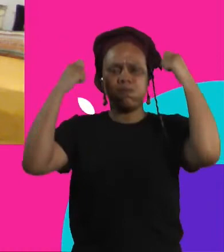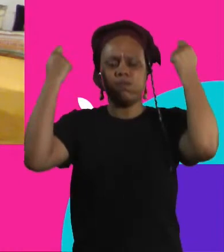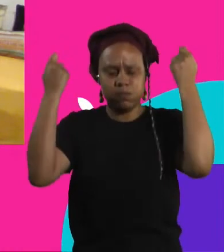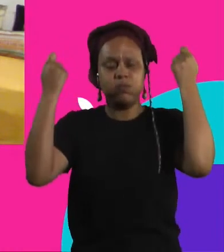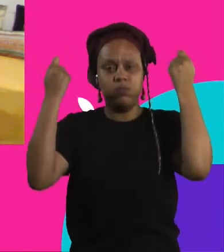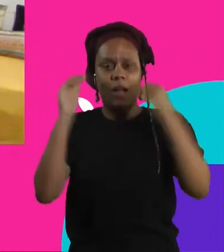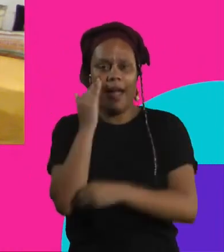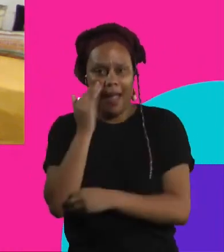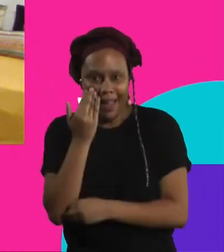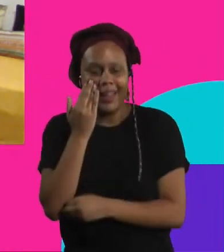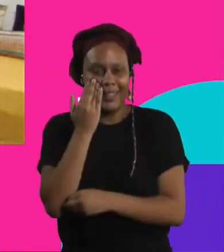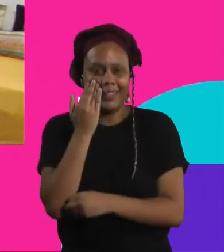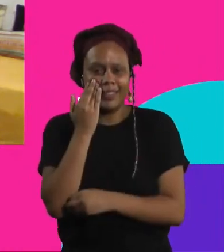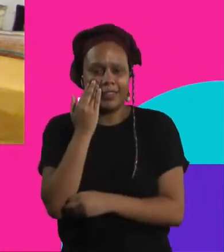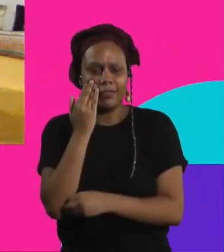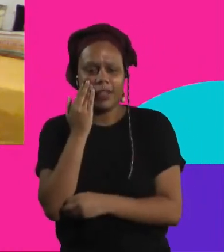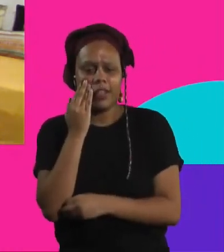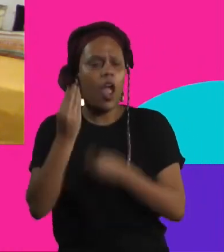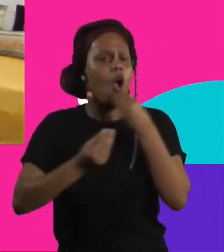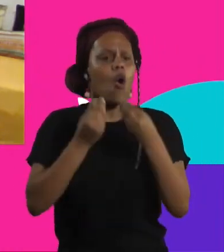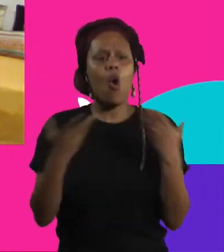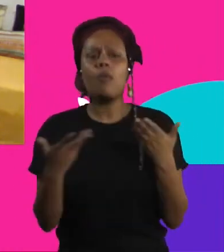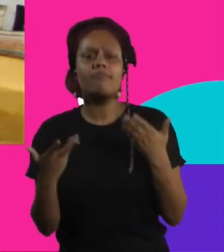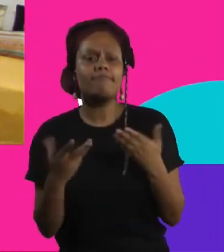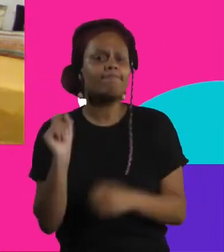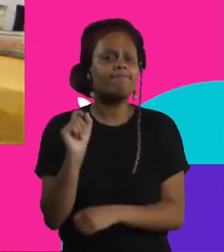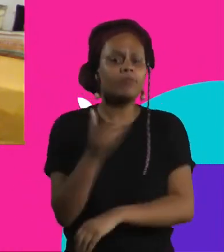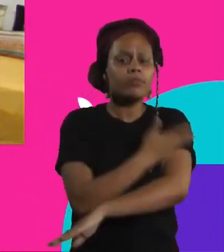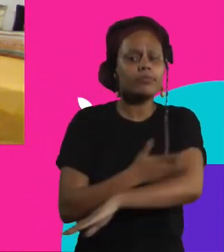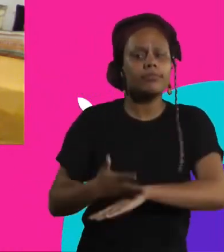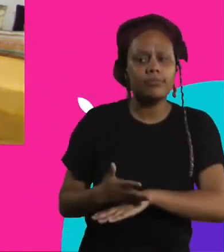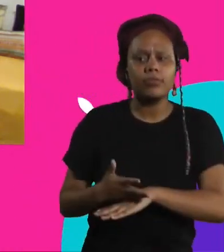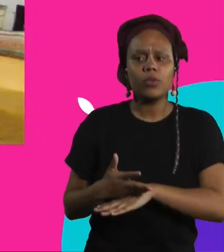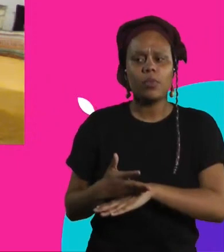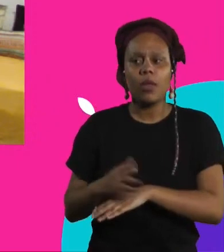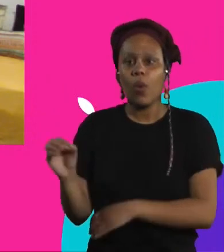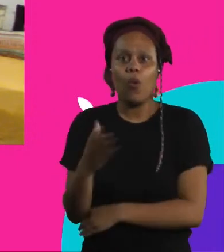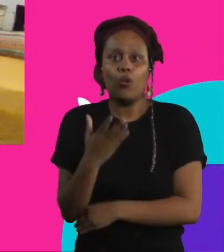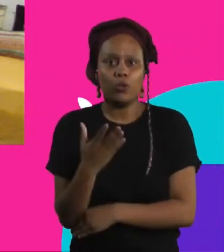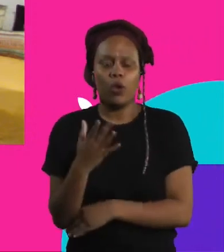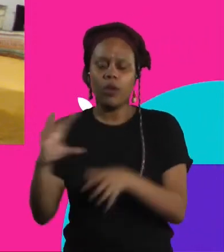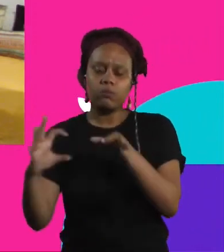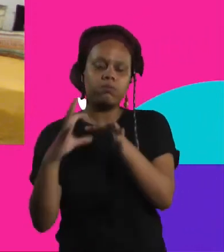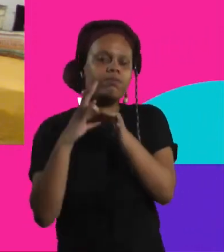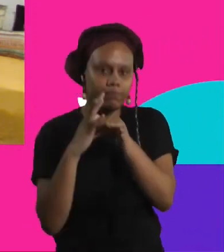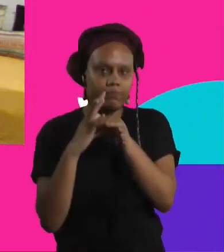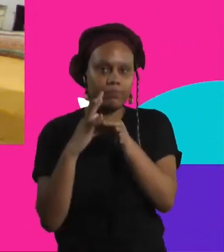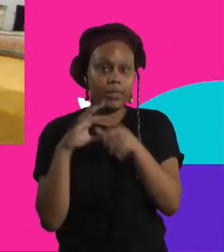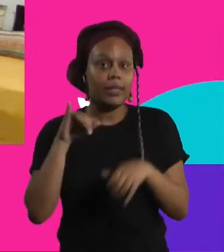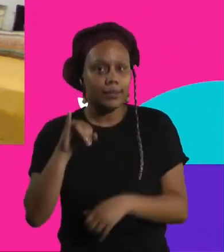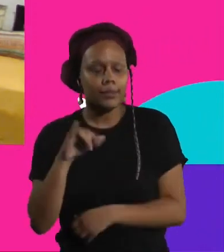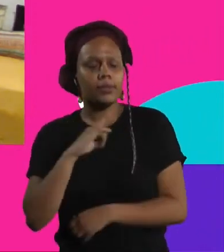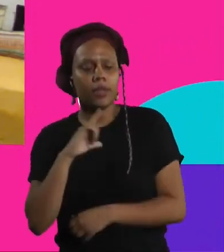para entender quais são as tendências, o que está rolando e, eventualmente, parece alguma coisa que eu me conecto, né? Se eu ainda estou